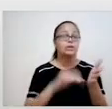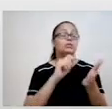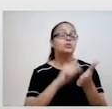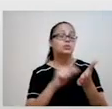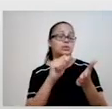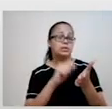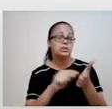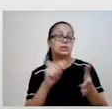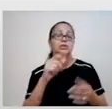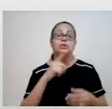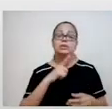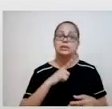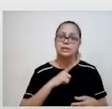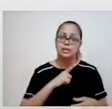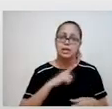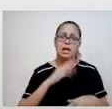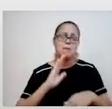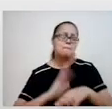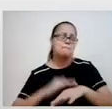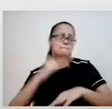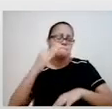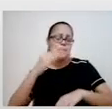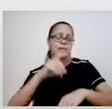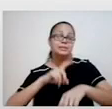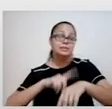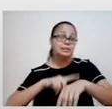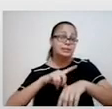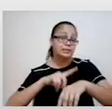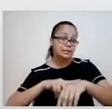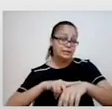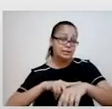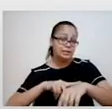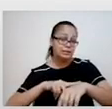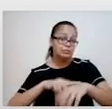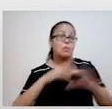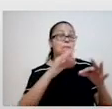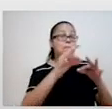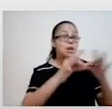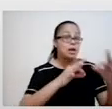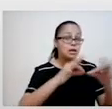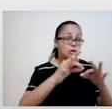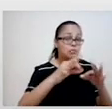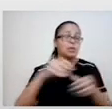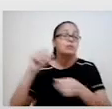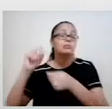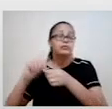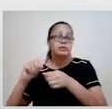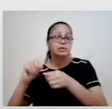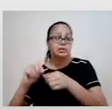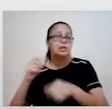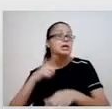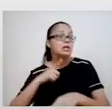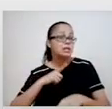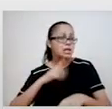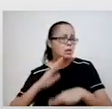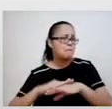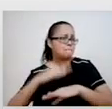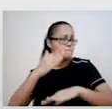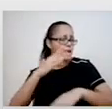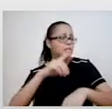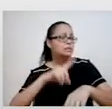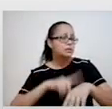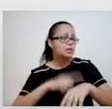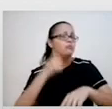tem aí maior tempo para planejamento e execução. Se eu tenho mais tempo, portanto, eu vou